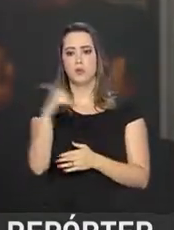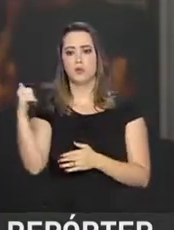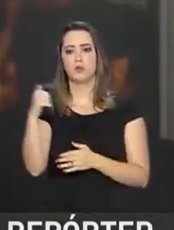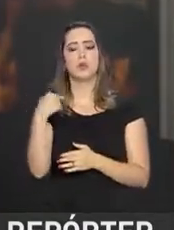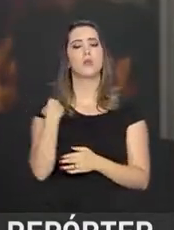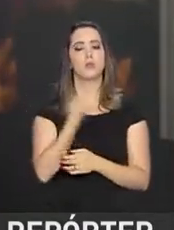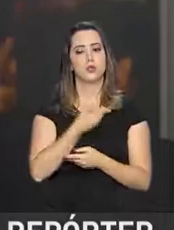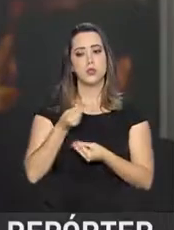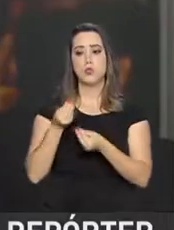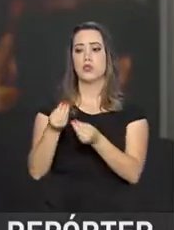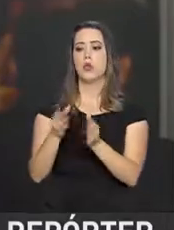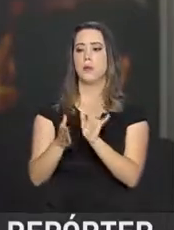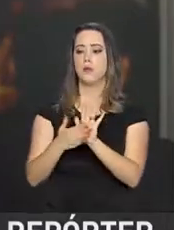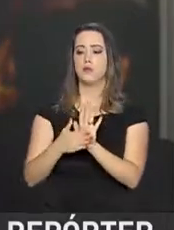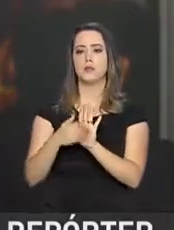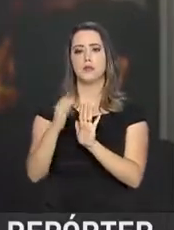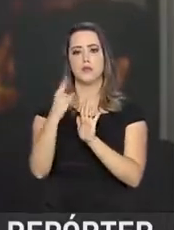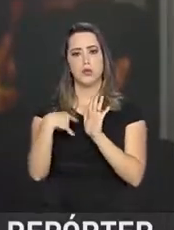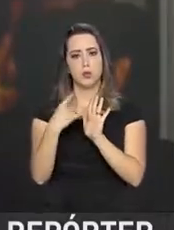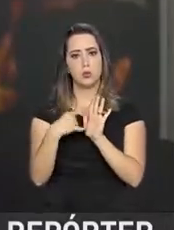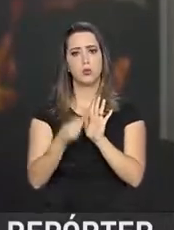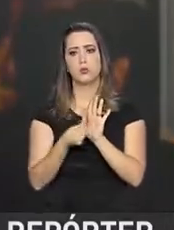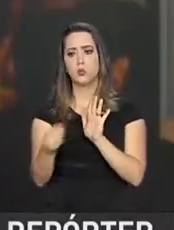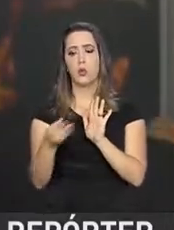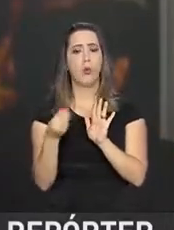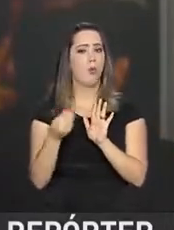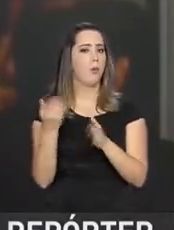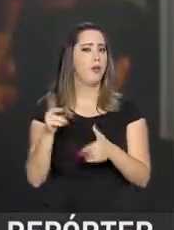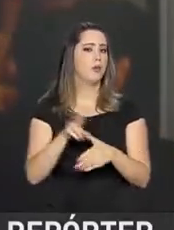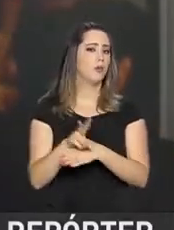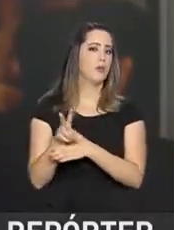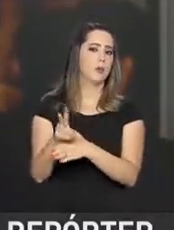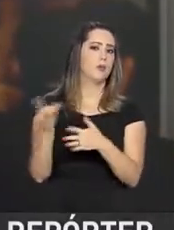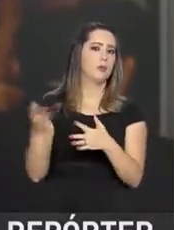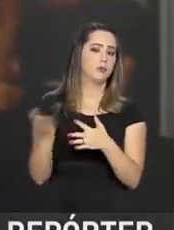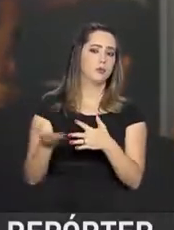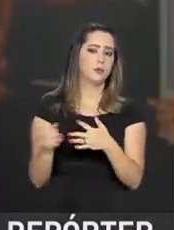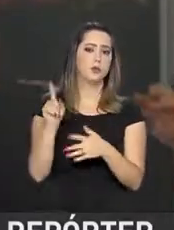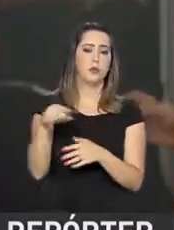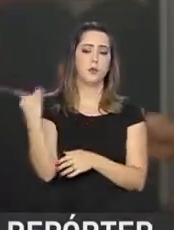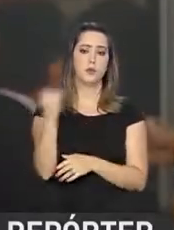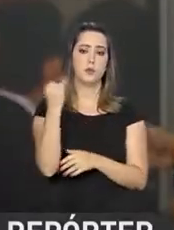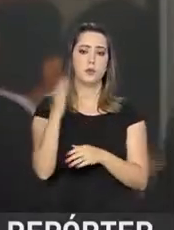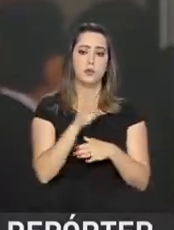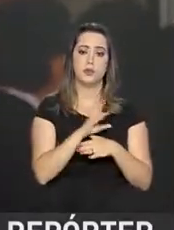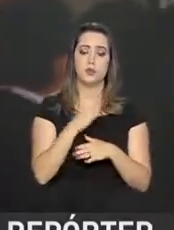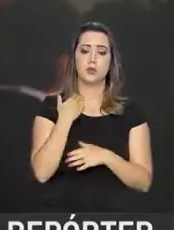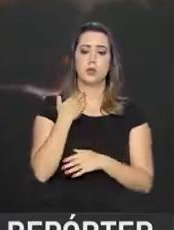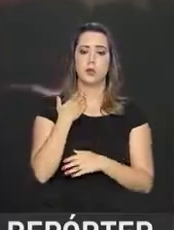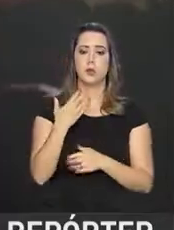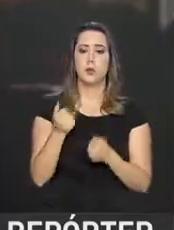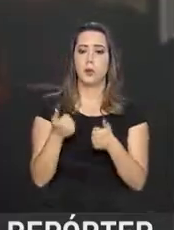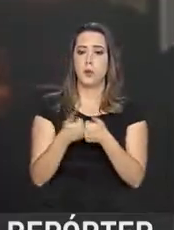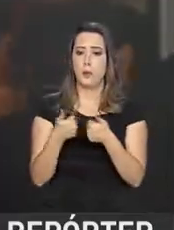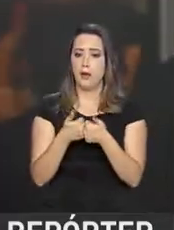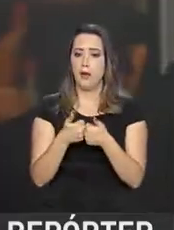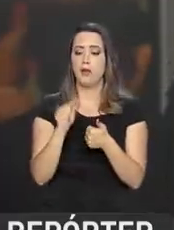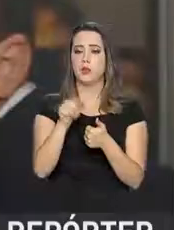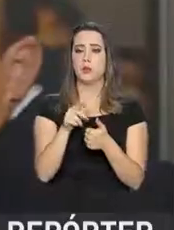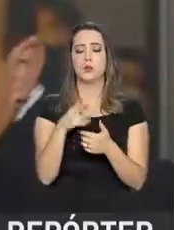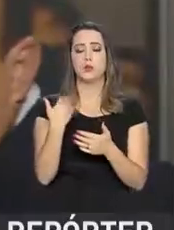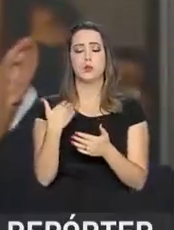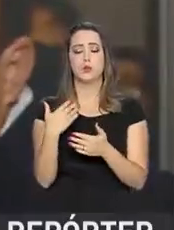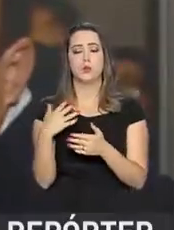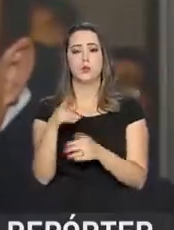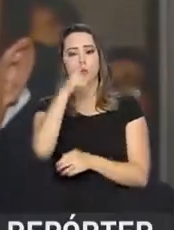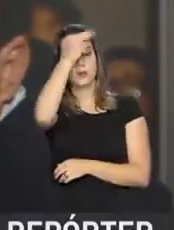gente vai até o município para apresentar nossas linhas de financiamento, que é importante que o banco se aproxime dos municípios, dos prefeitos, para que eles possam entender o banco.